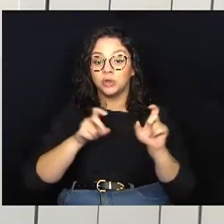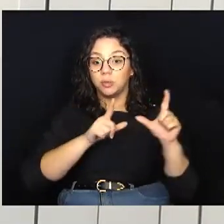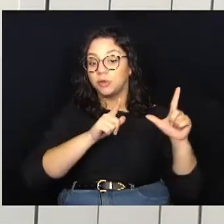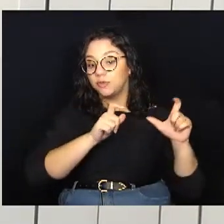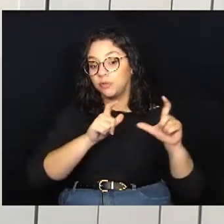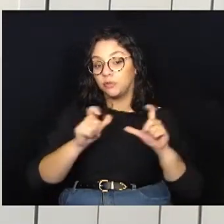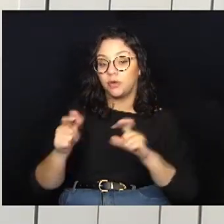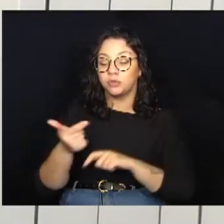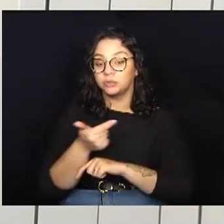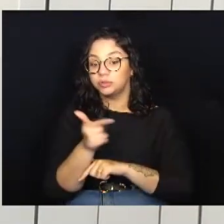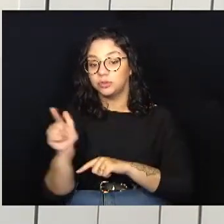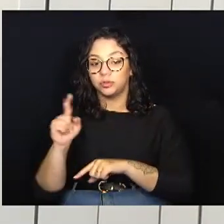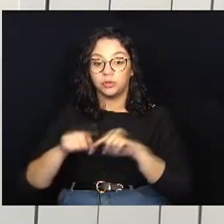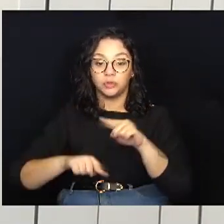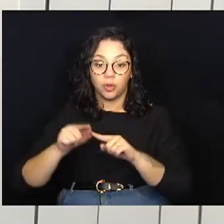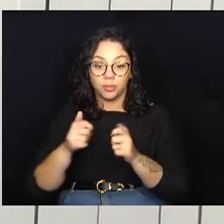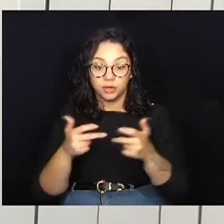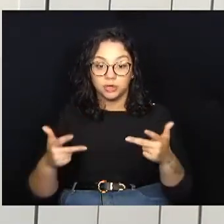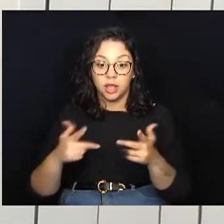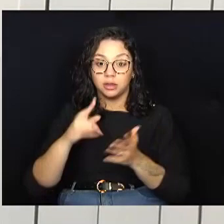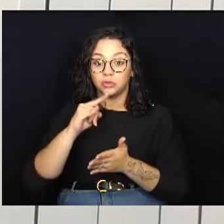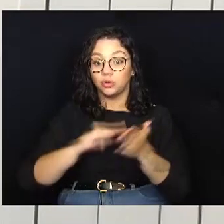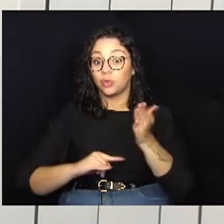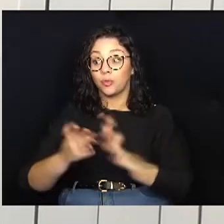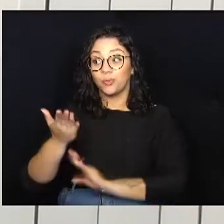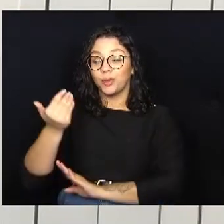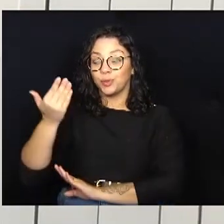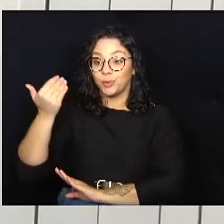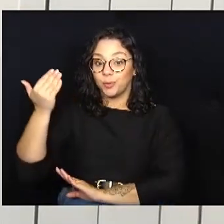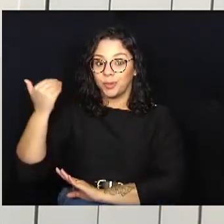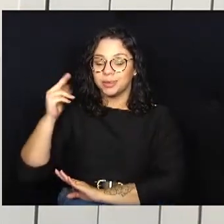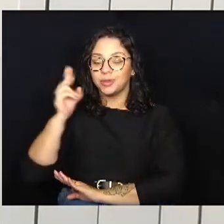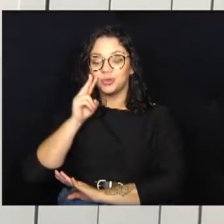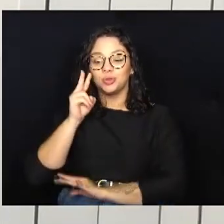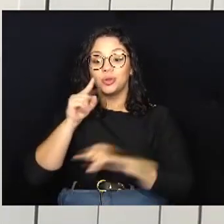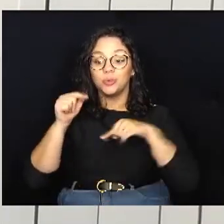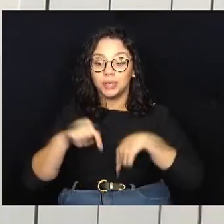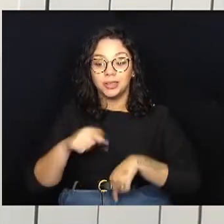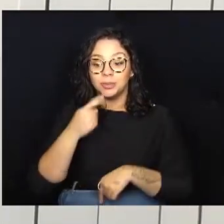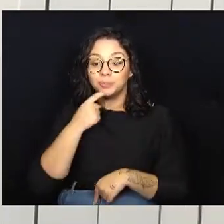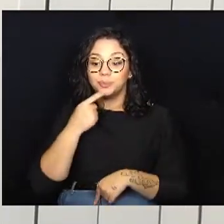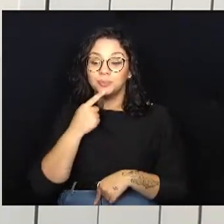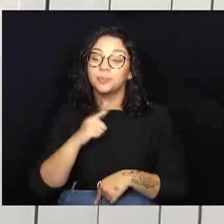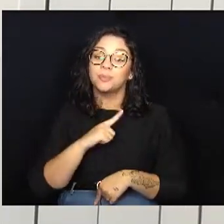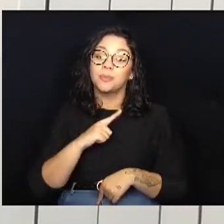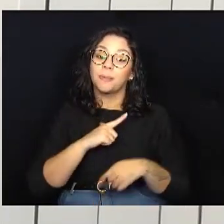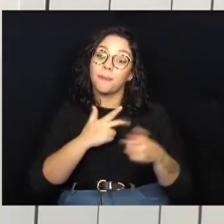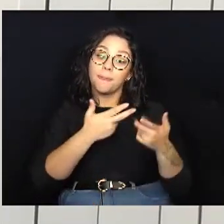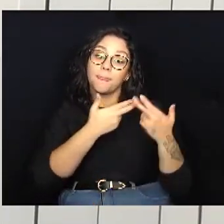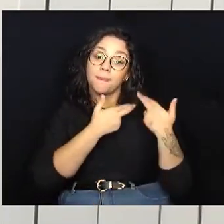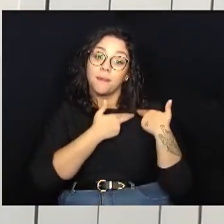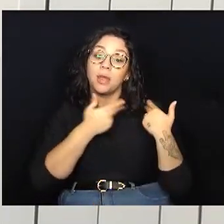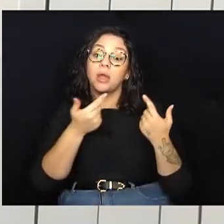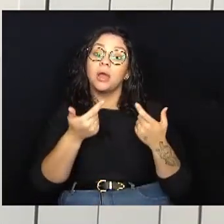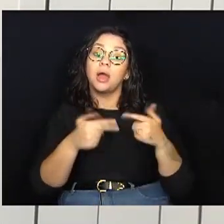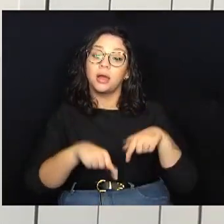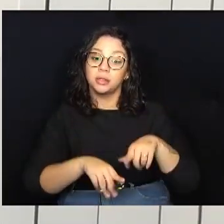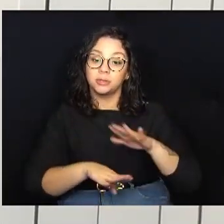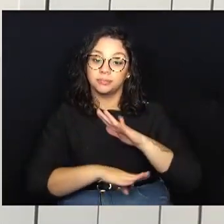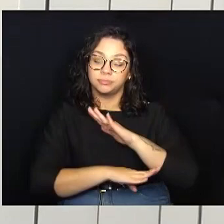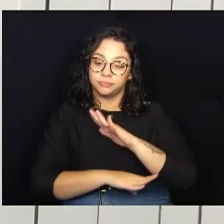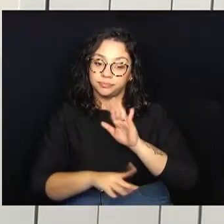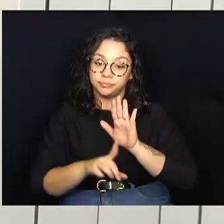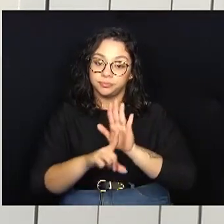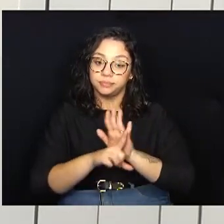outros objetos e documentos do passado histórico aqui da cidade, que estão sob a guarda da Casa de Leis. O memorial